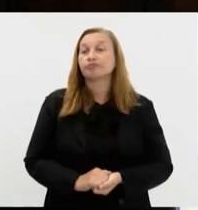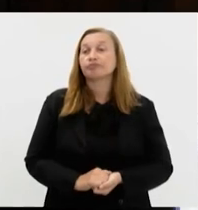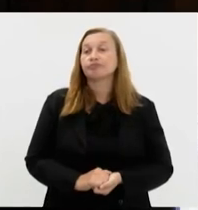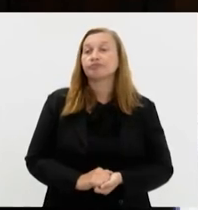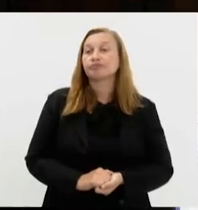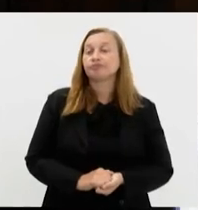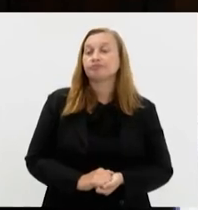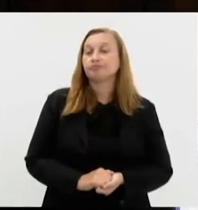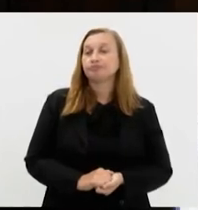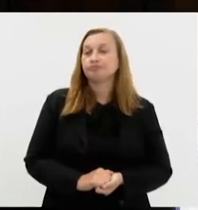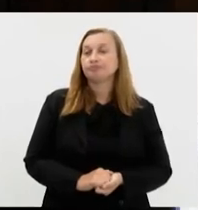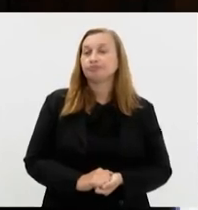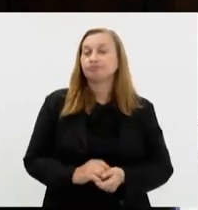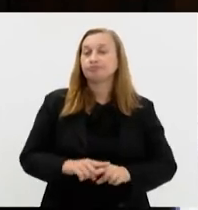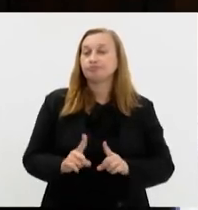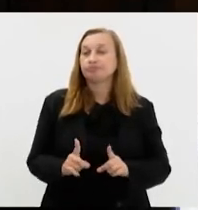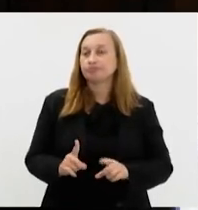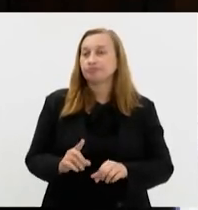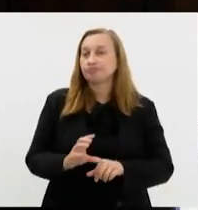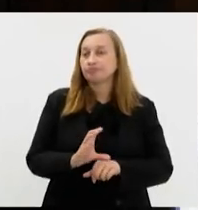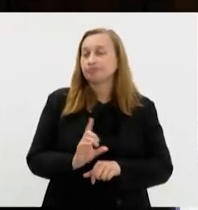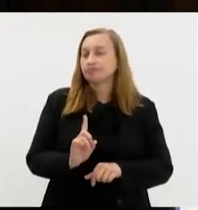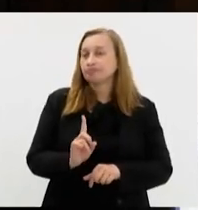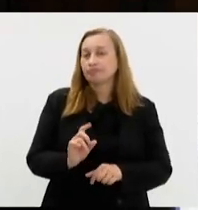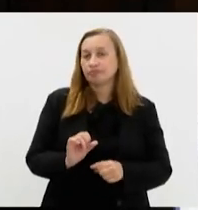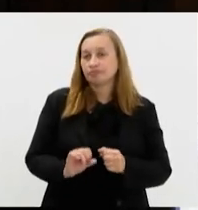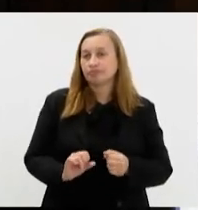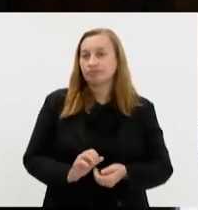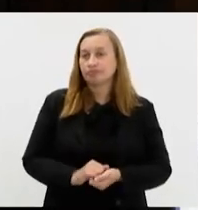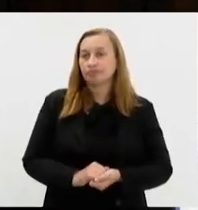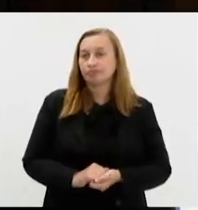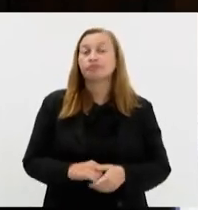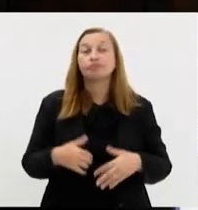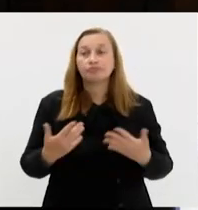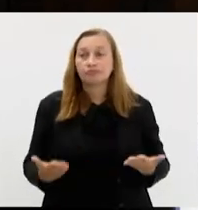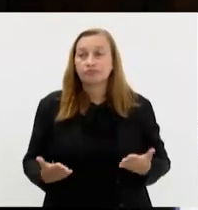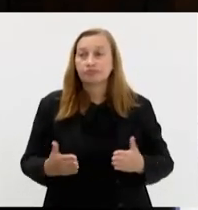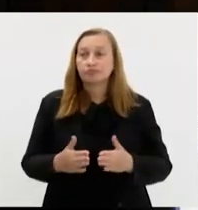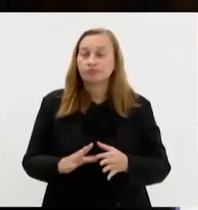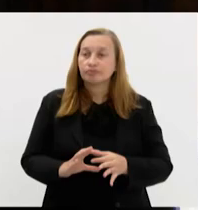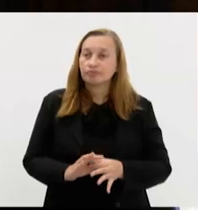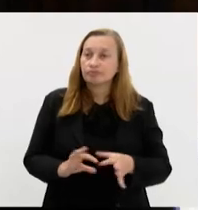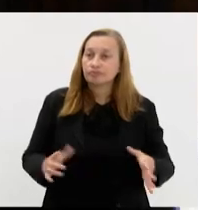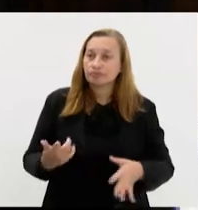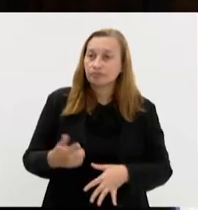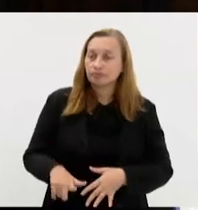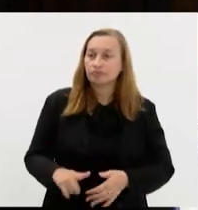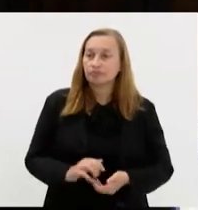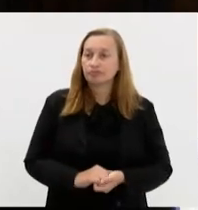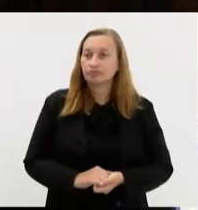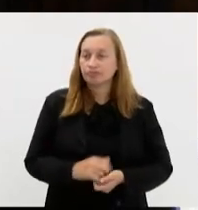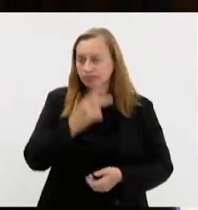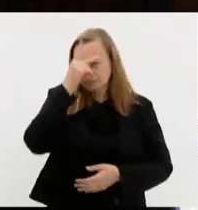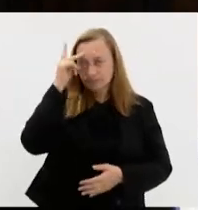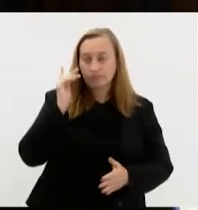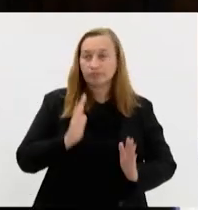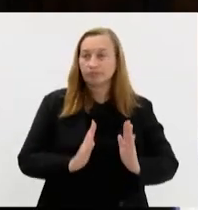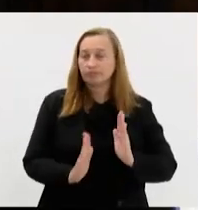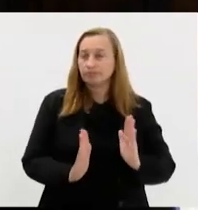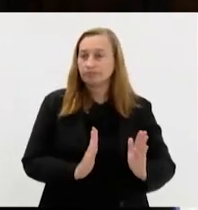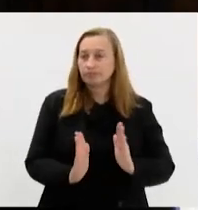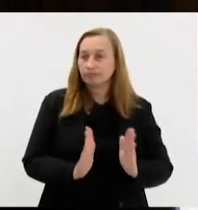Legislativa mas o constituinte não fez isso então ele permitiu ess ismo de alguém que durante o expediente